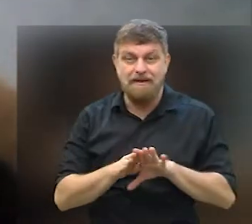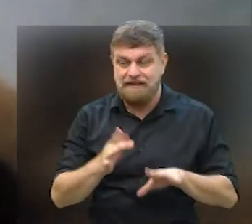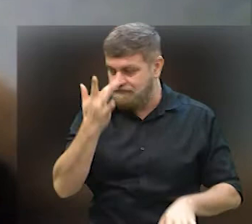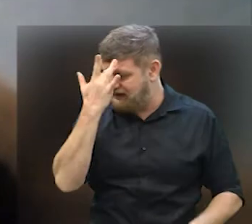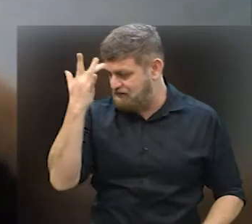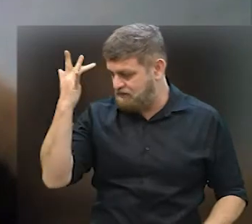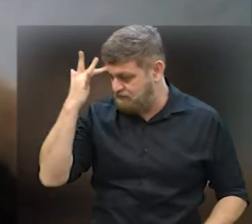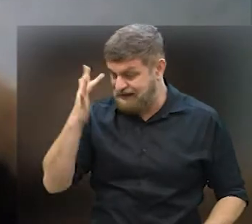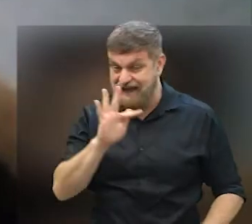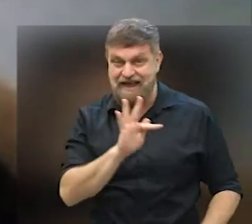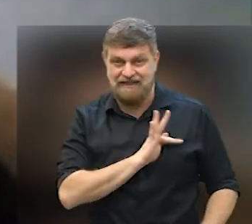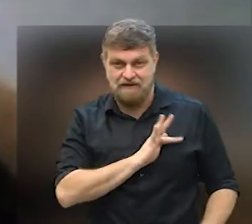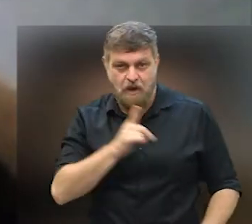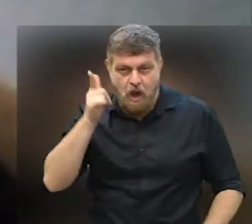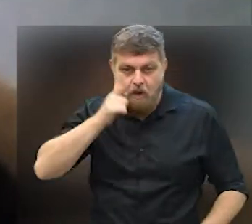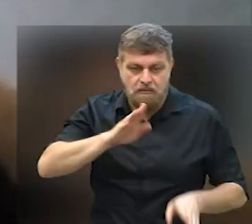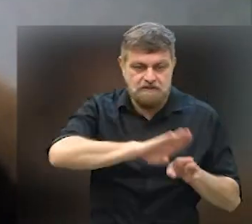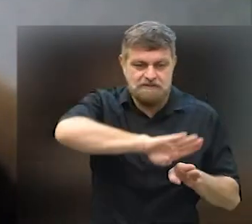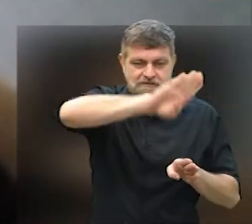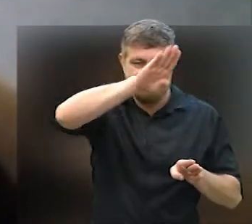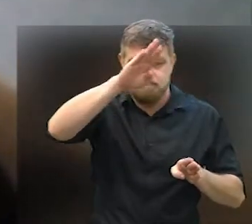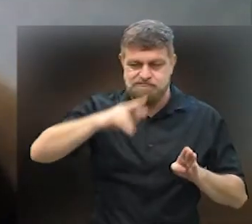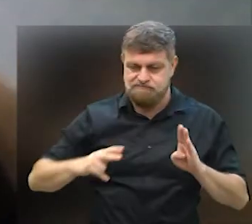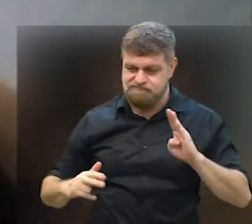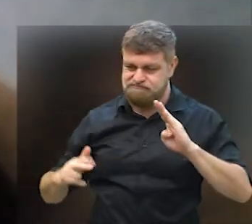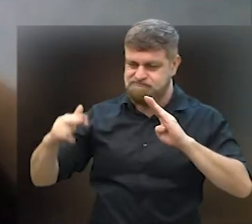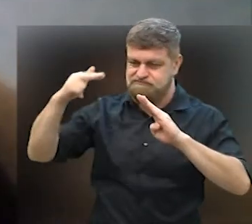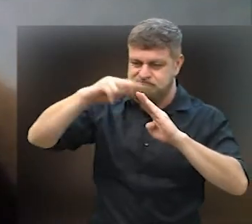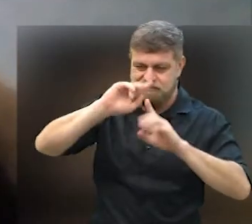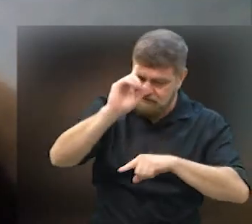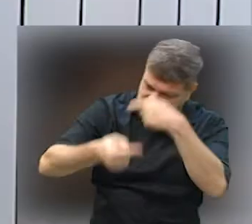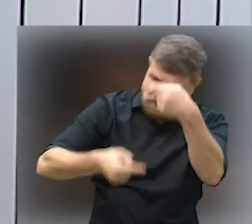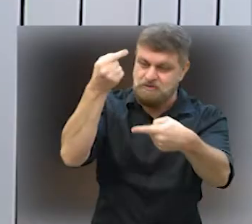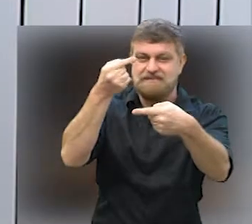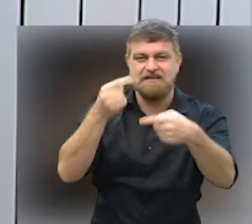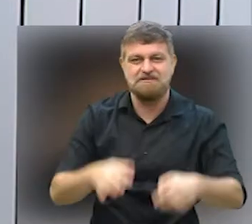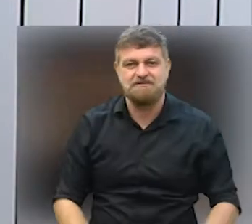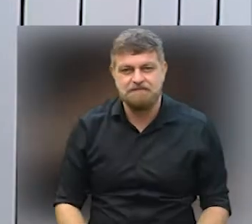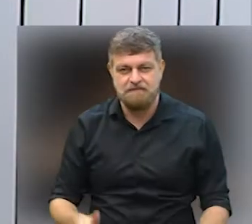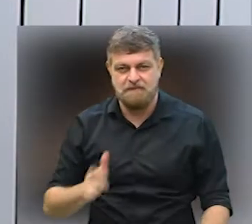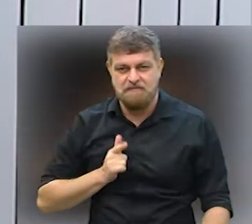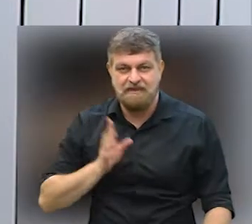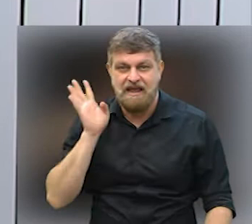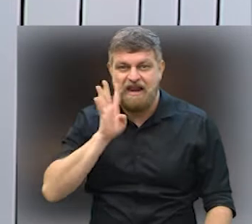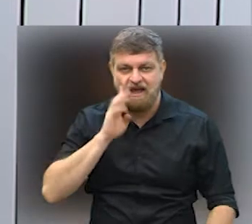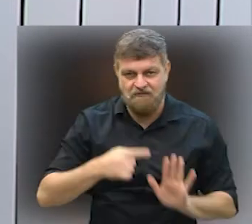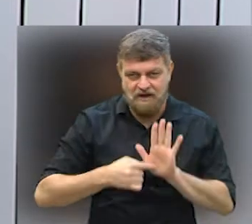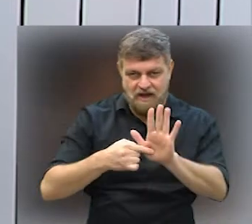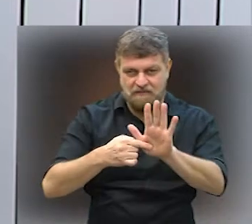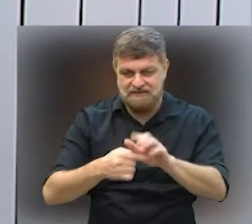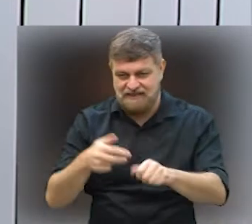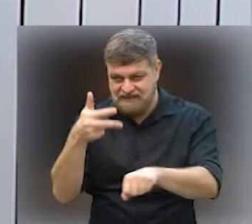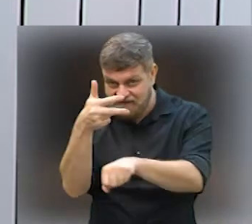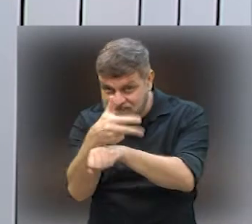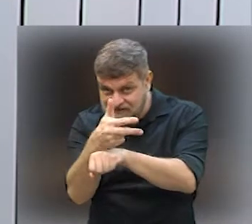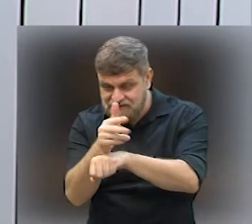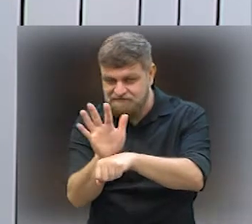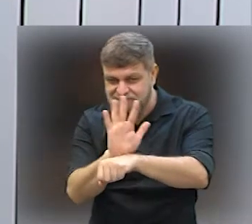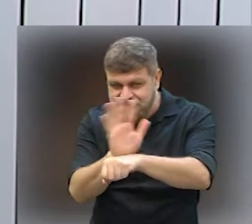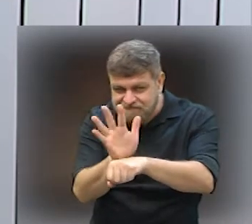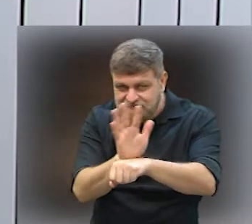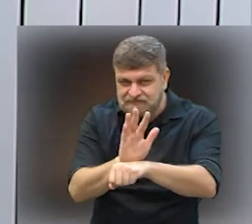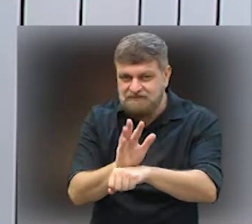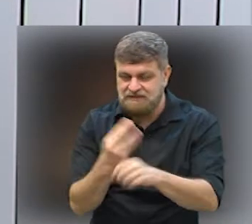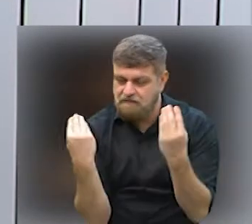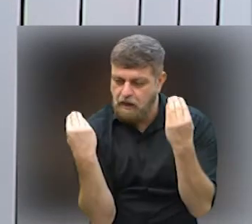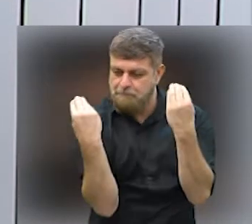psicológico e técnico para chegar ao Everest com chances de sucesso. Que bacana, já a gente vai mostrar, nós temos vídeos, né? Você